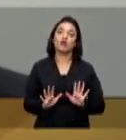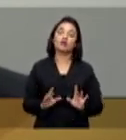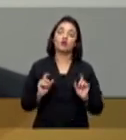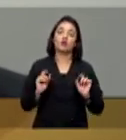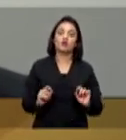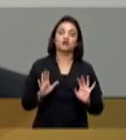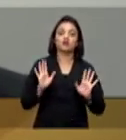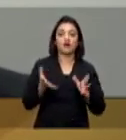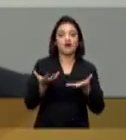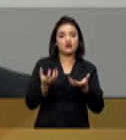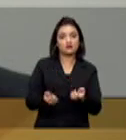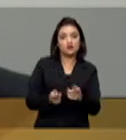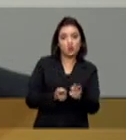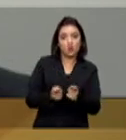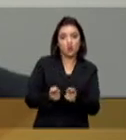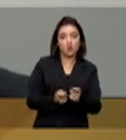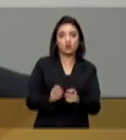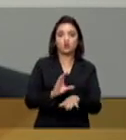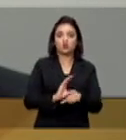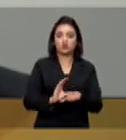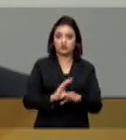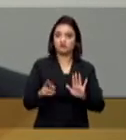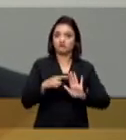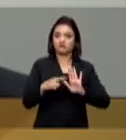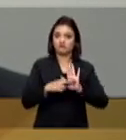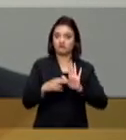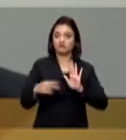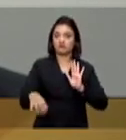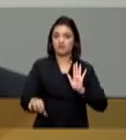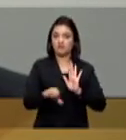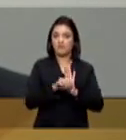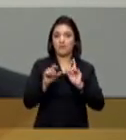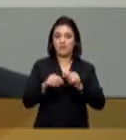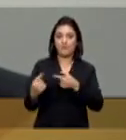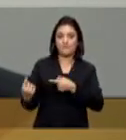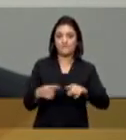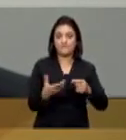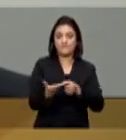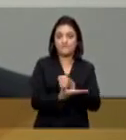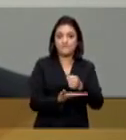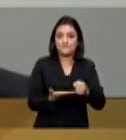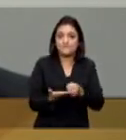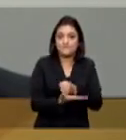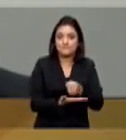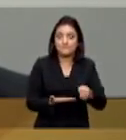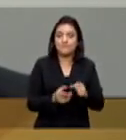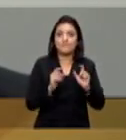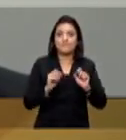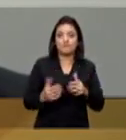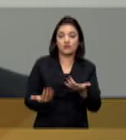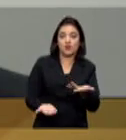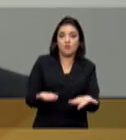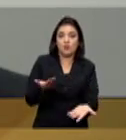o controle da constitucionalidade de normas penais com suposta ofensa aos princípios da lesividade e proporcionalidade,